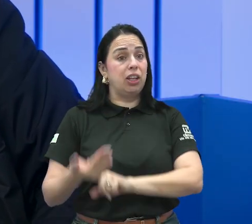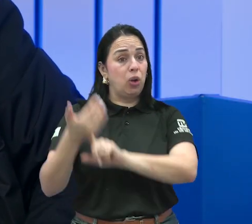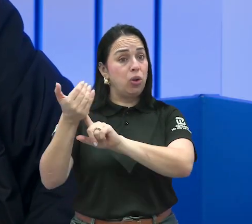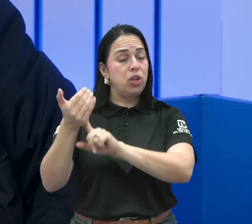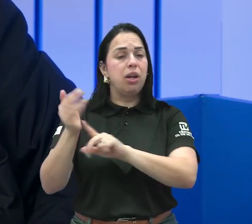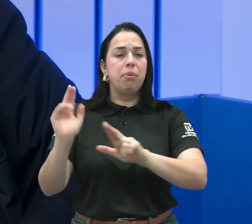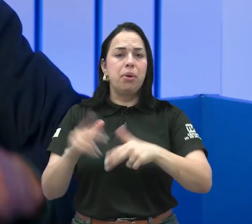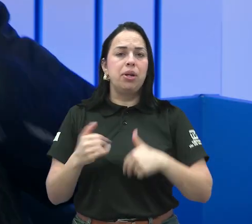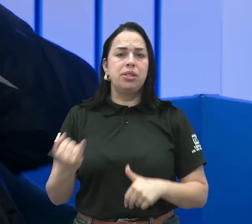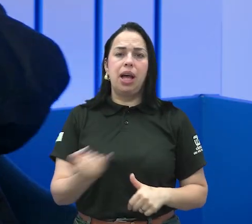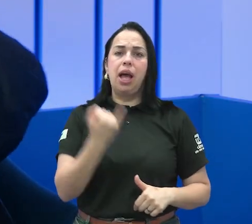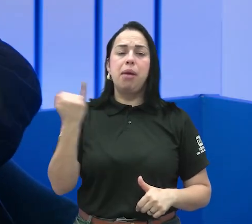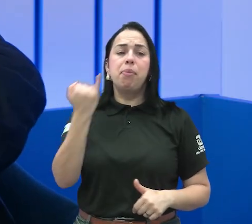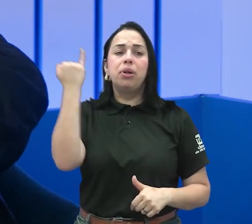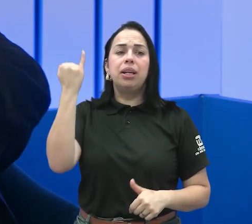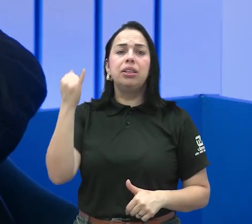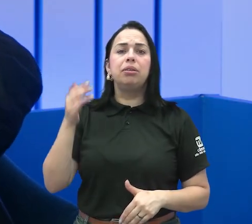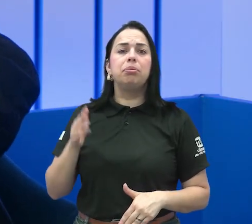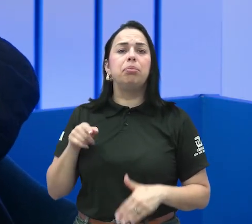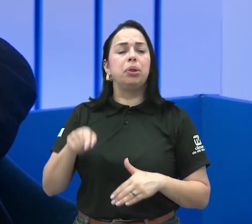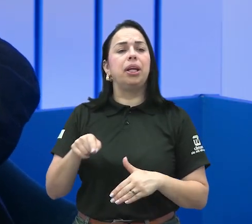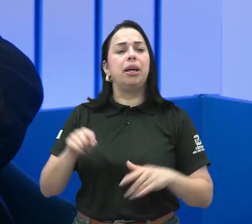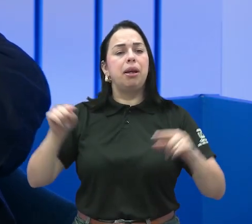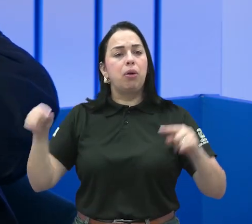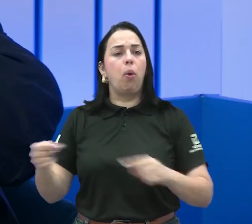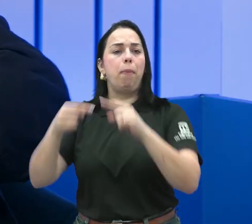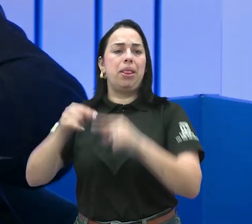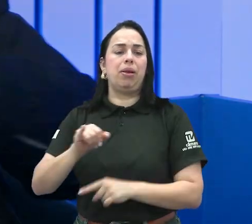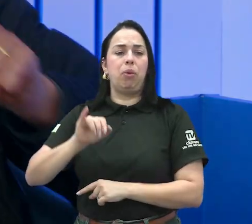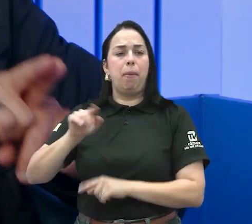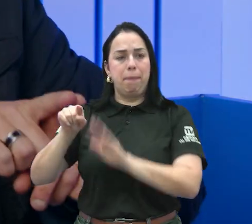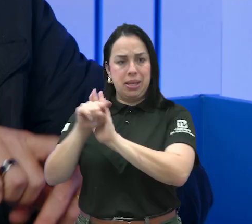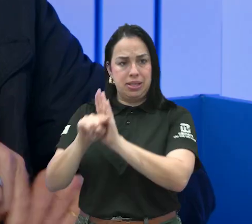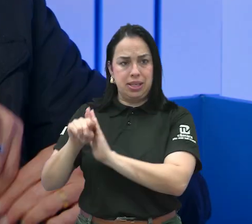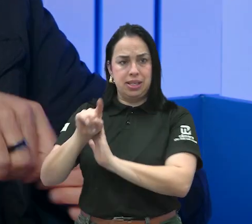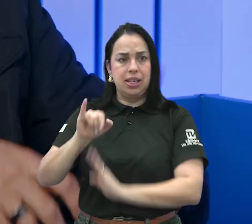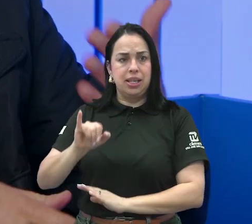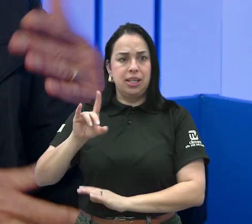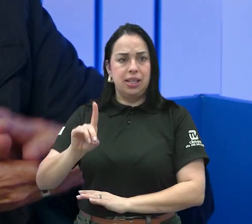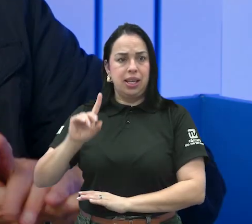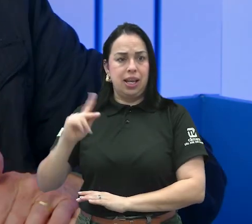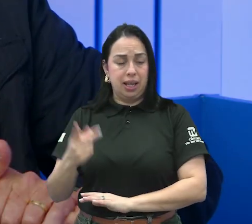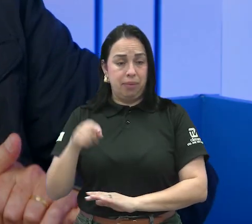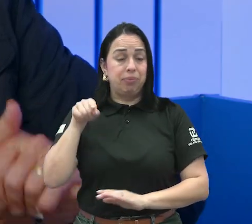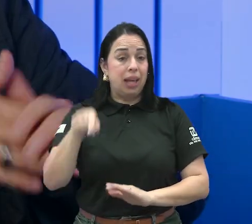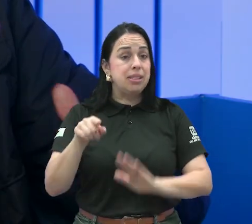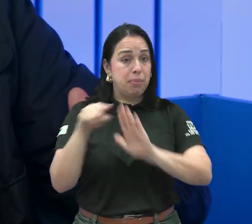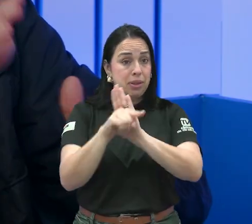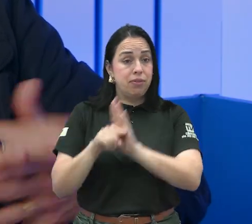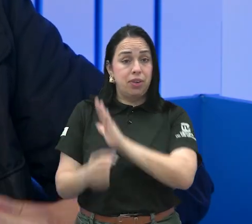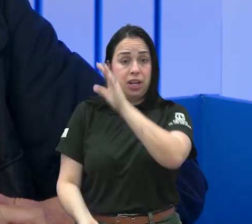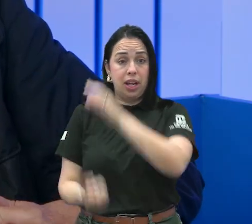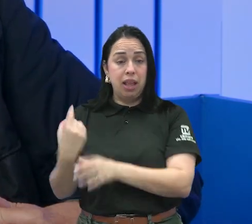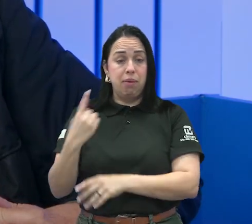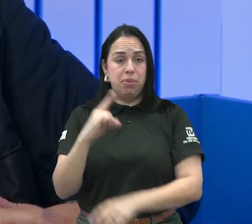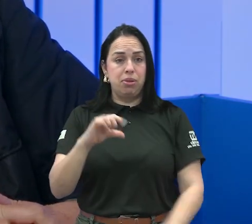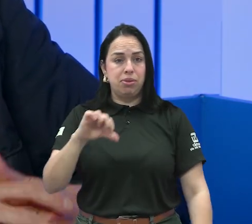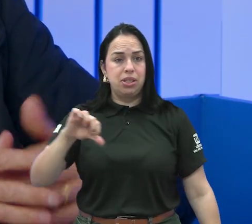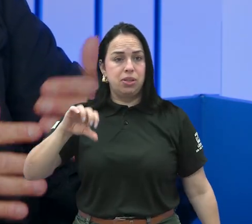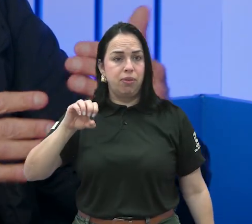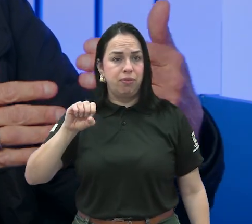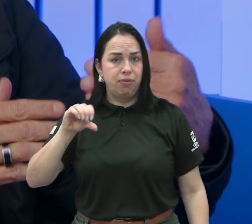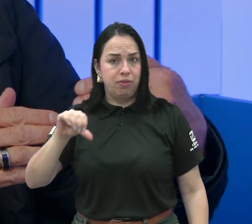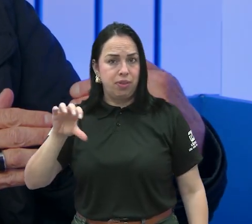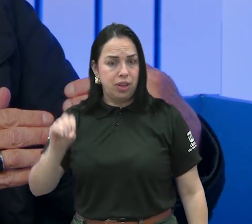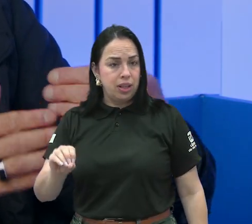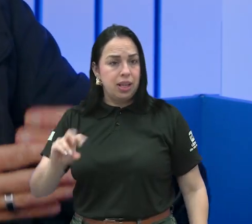isso é importante para a composição do que se chama IDH. Voltando ao índice, foi criado em 1990, e ele,